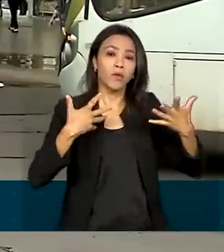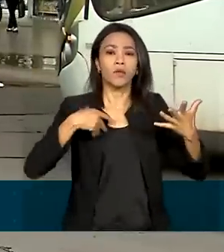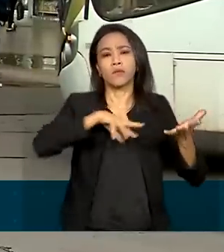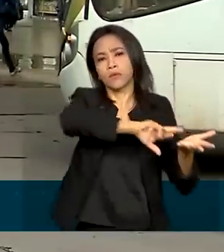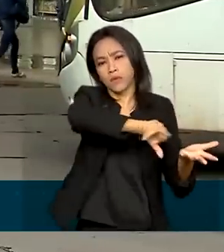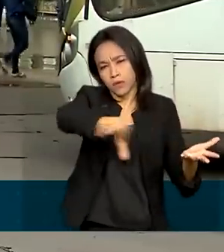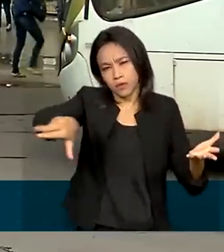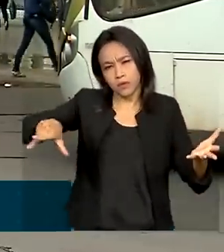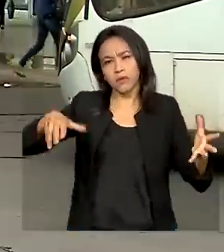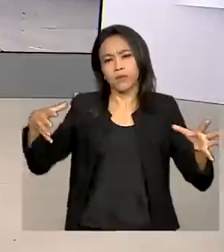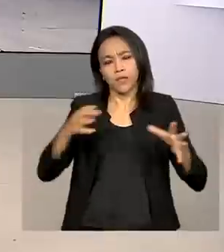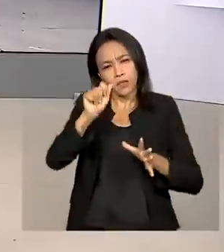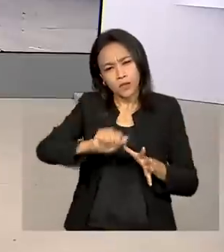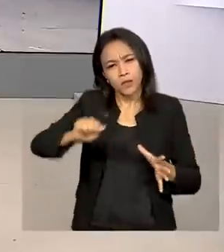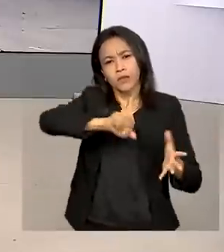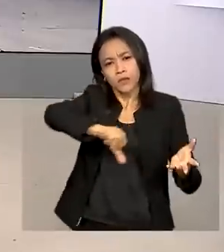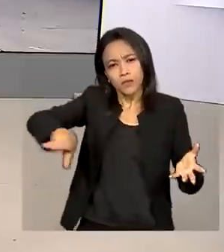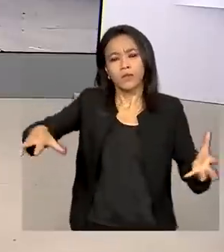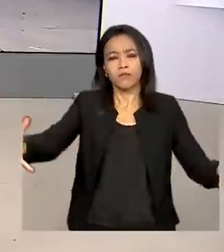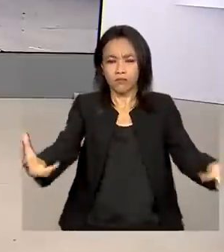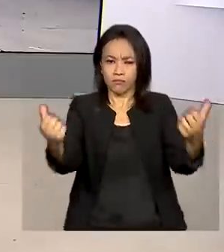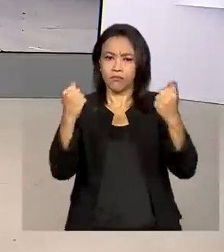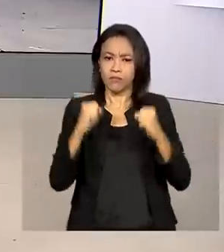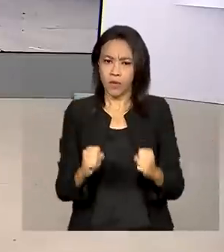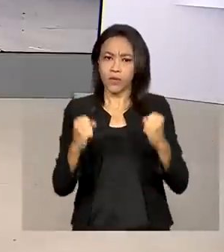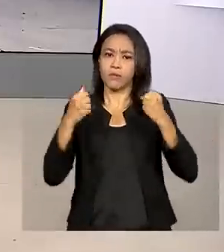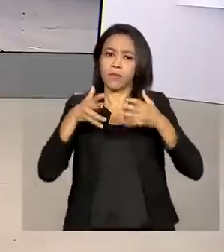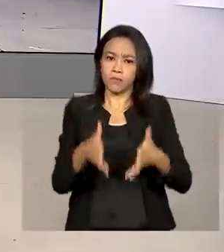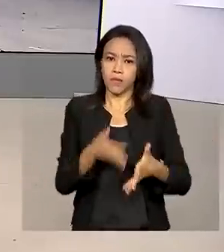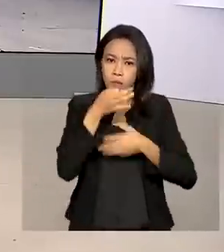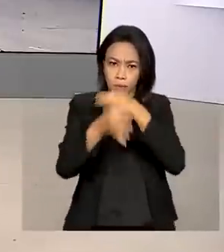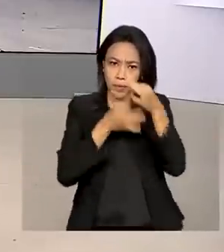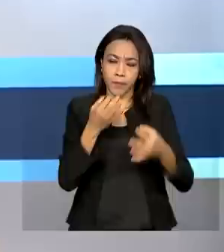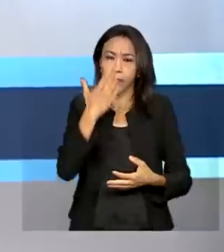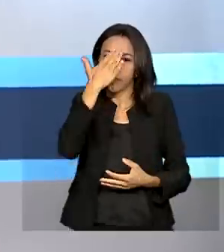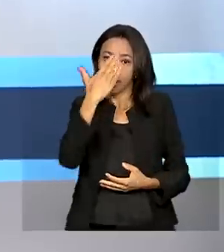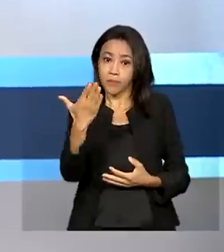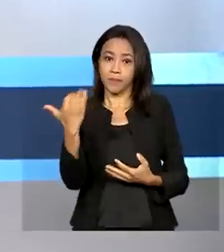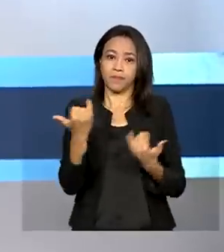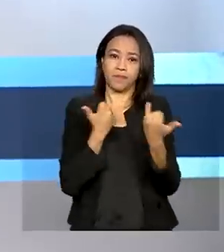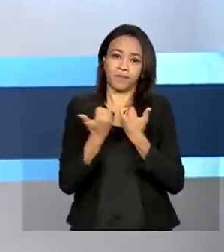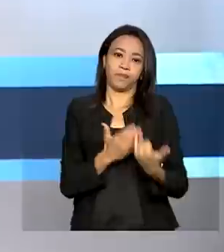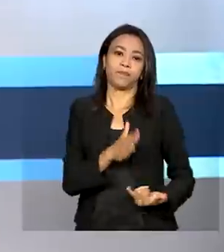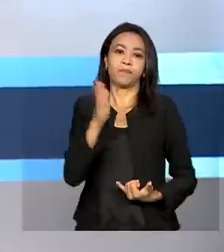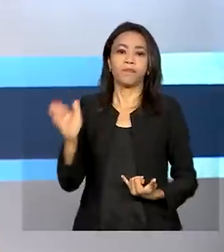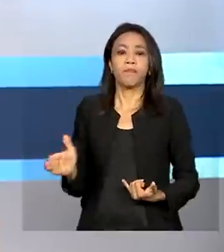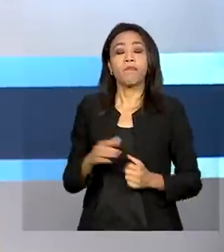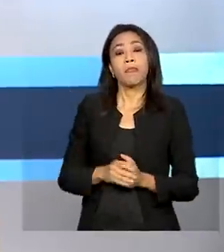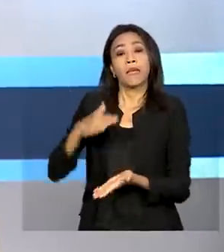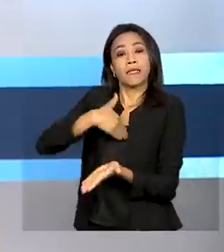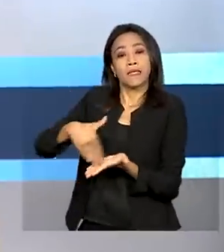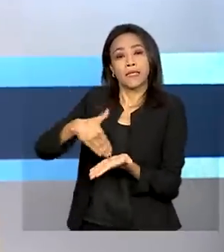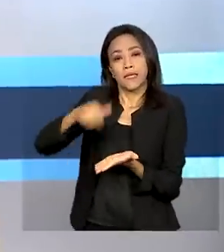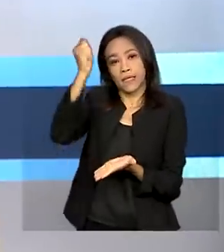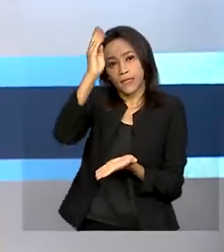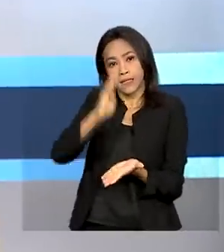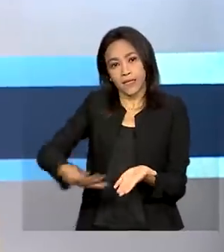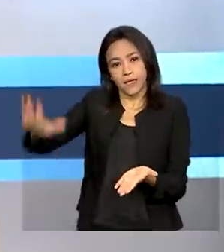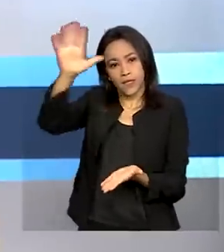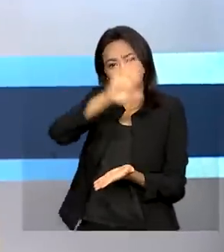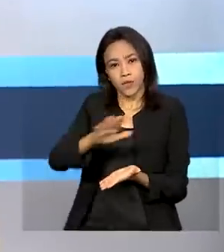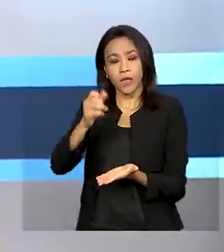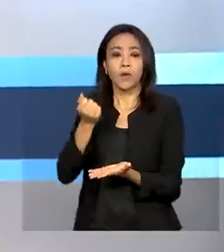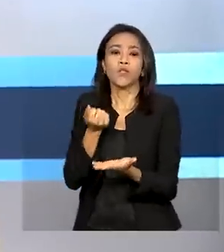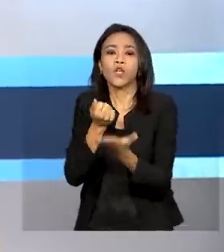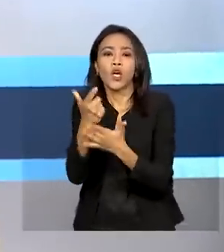sociedade civil o voto com você Renata tá certo Glauco muito obrigada pelas suas informações e olha a secretaria nacional do Consumidor do